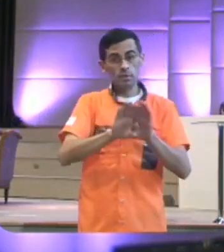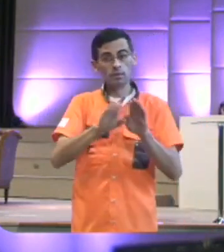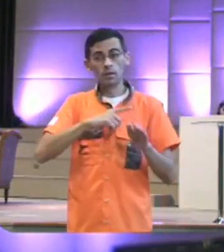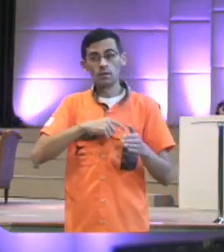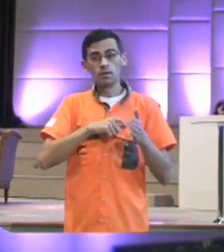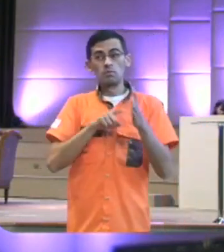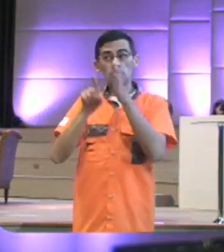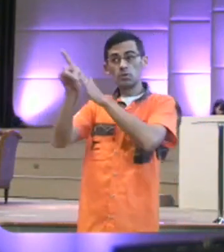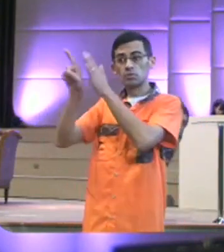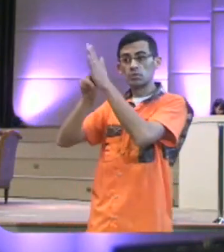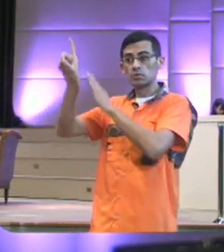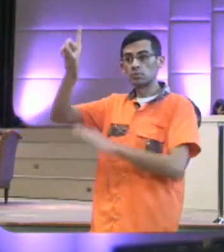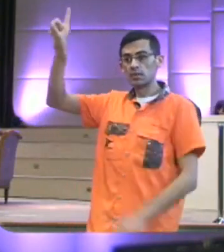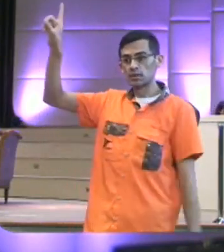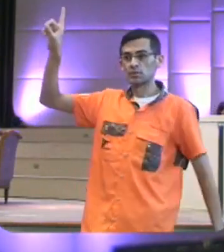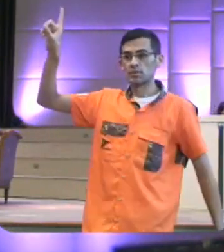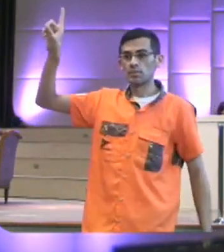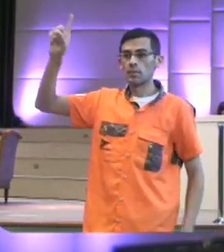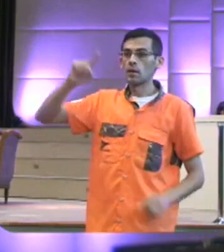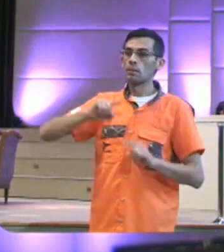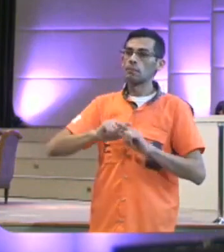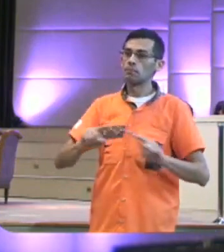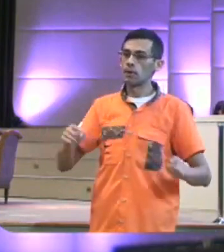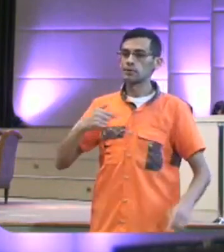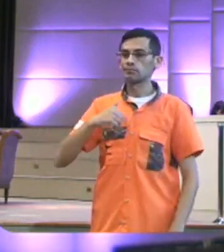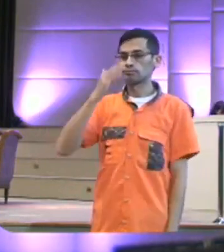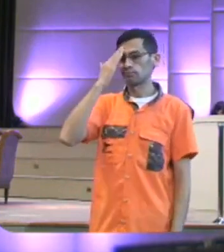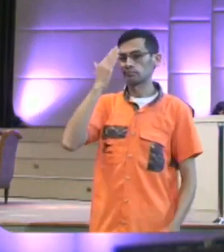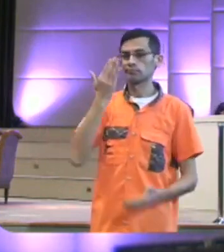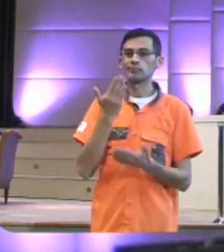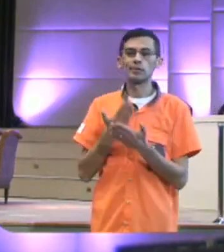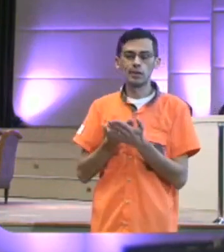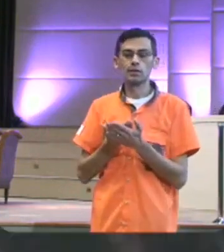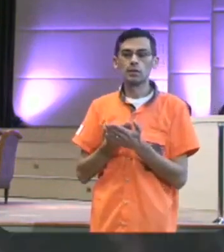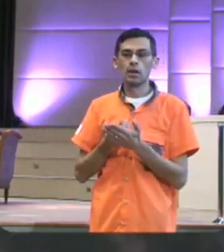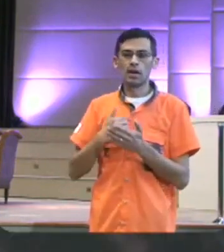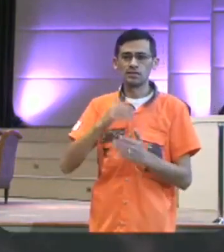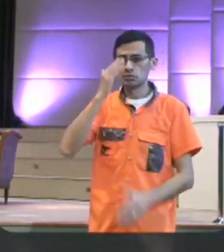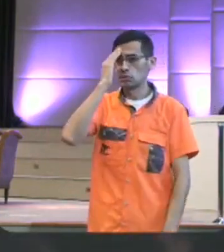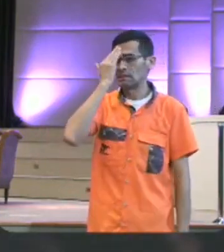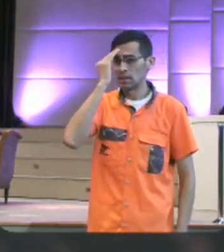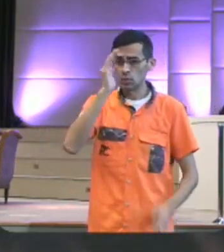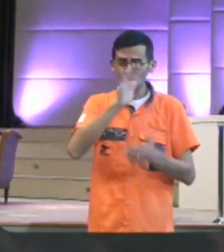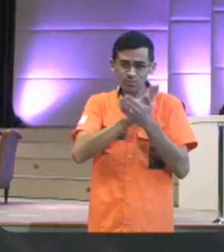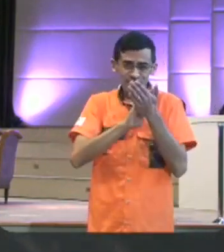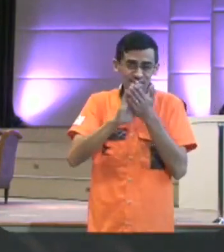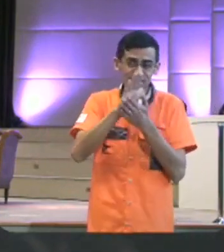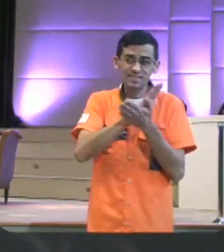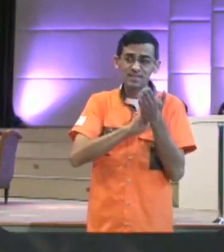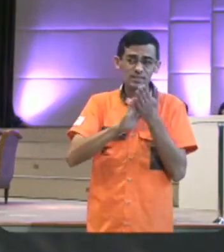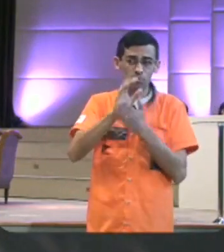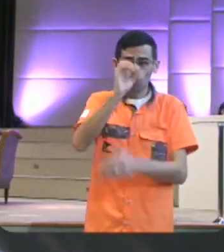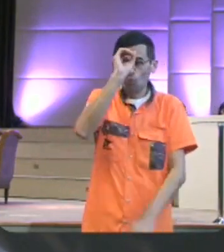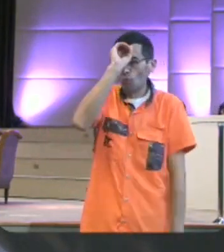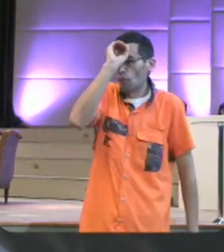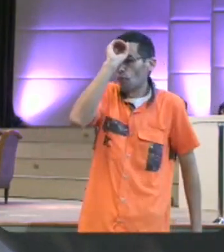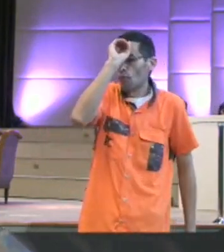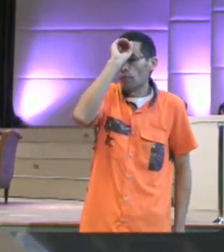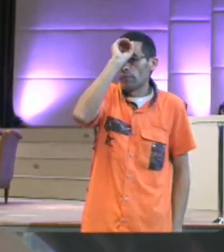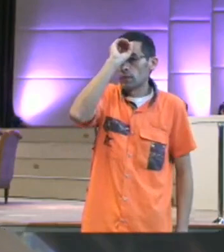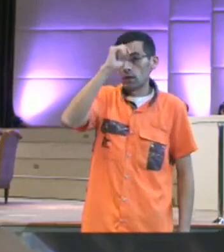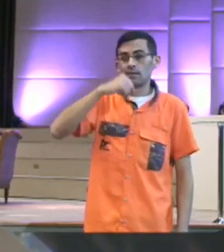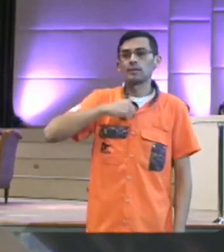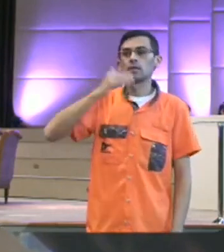minhas, né? Mas uma coisa eu sei, ainda que eu não compreenda todas as coisas,